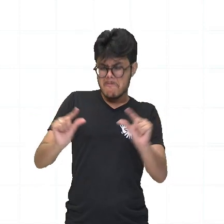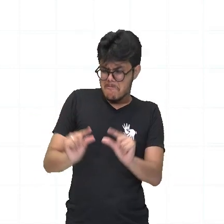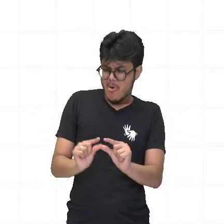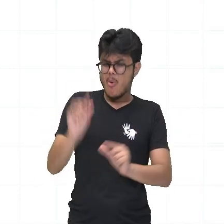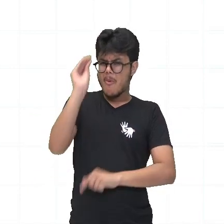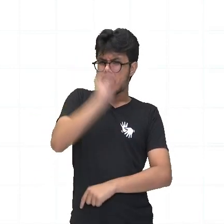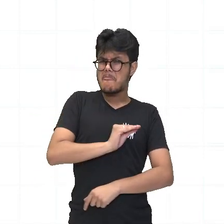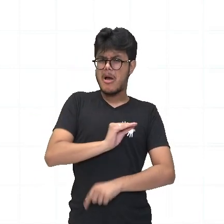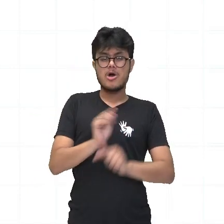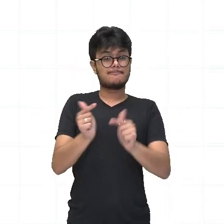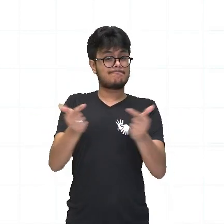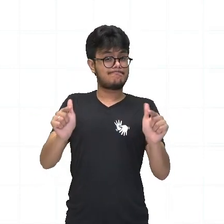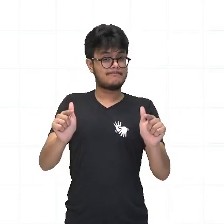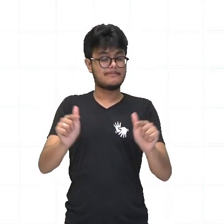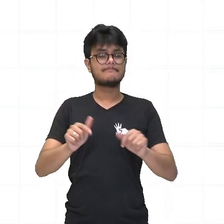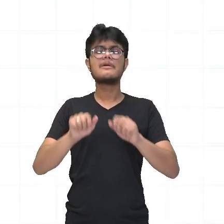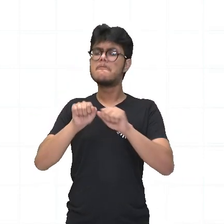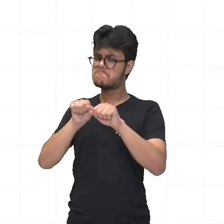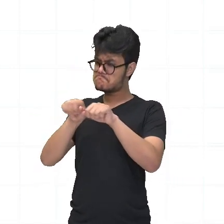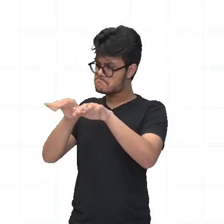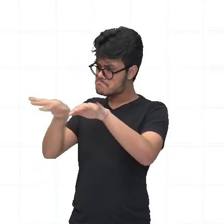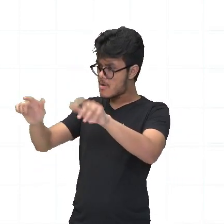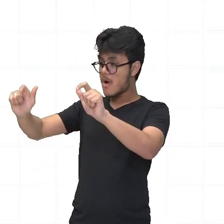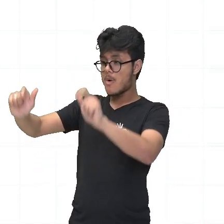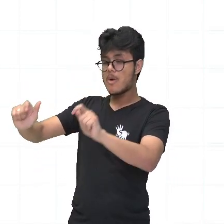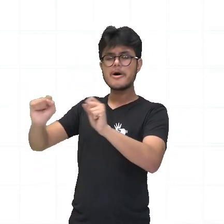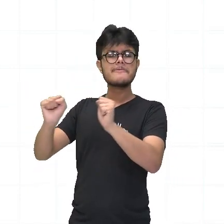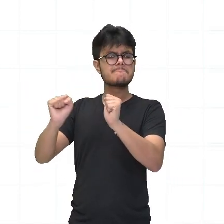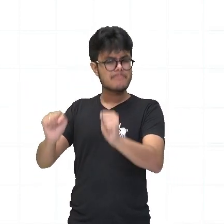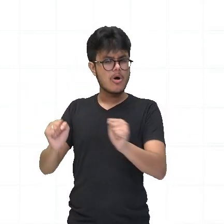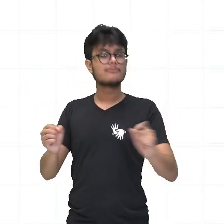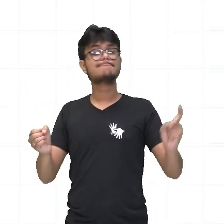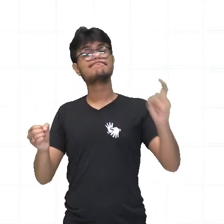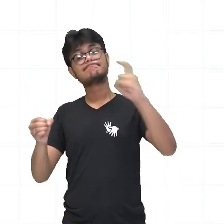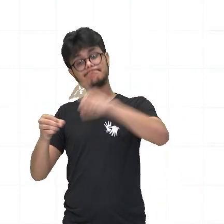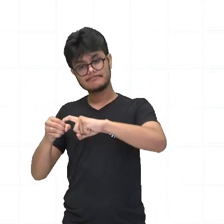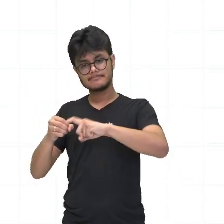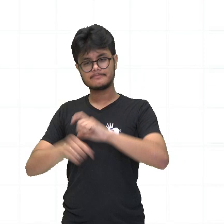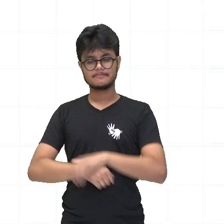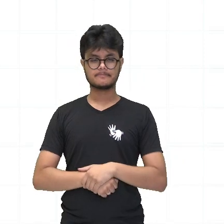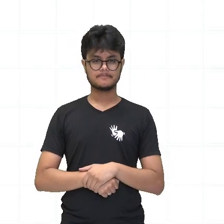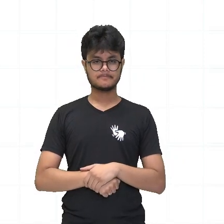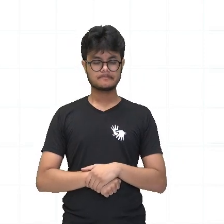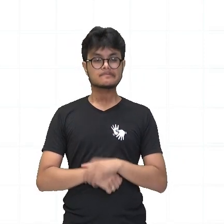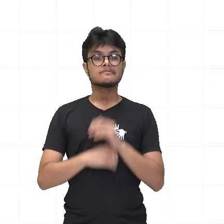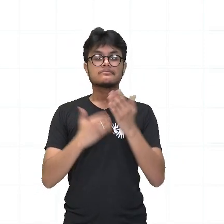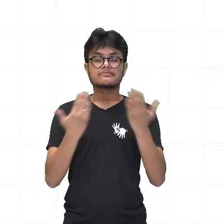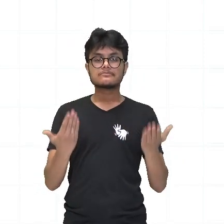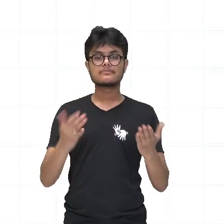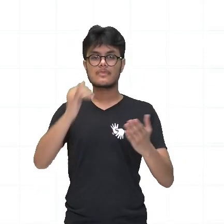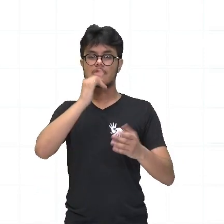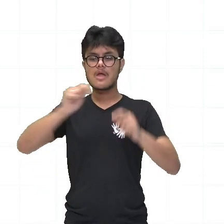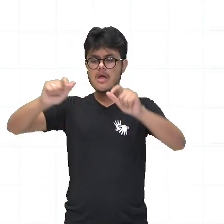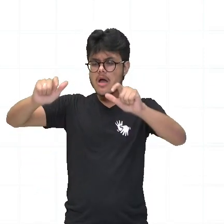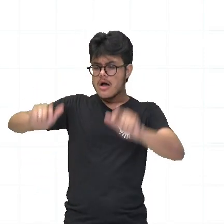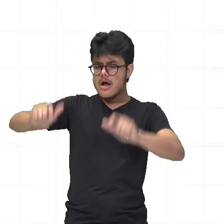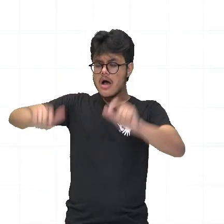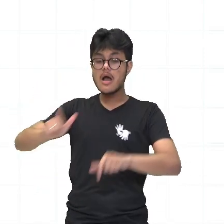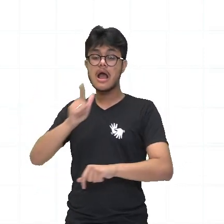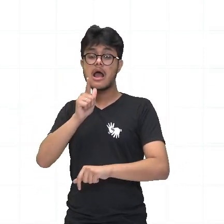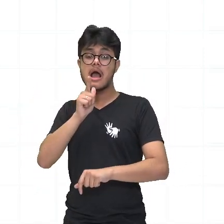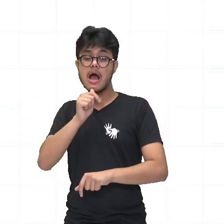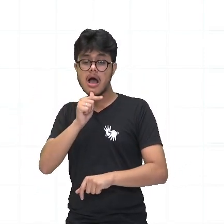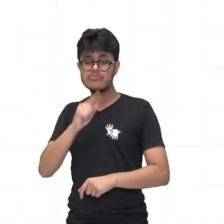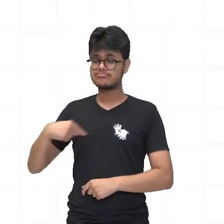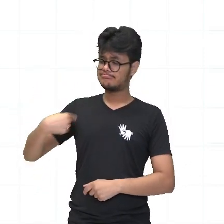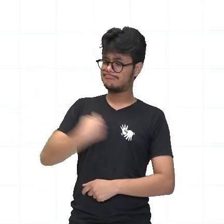ambiente aquático. E aí, neste ambiente aquático, eles então vão ser usados pelos